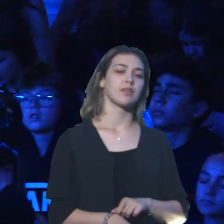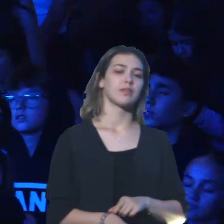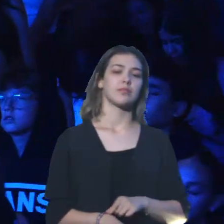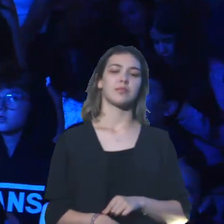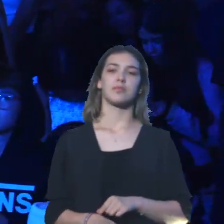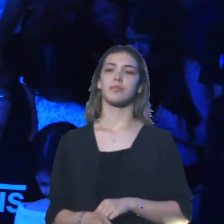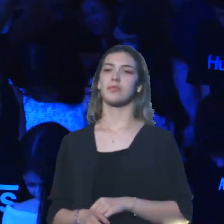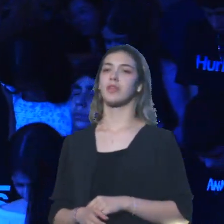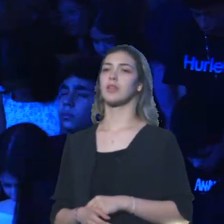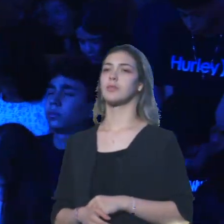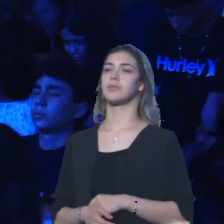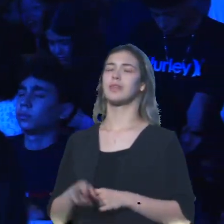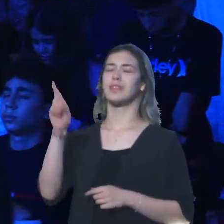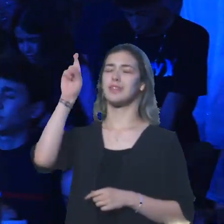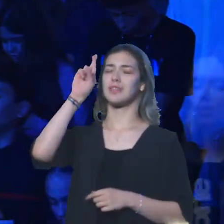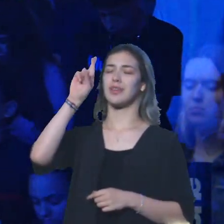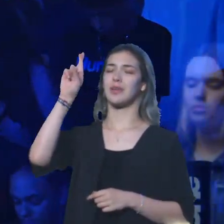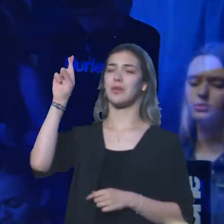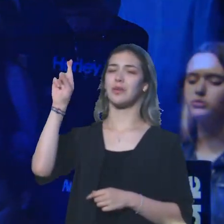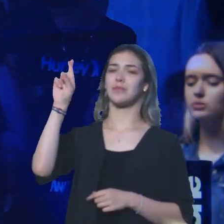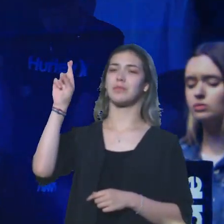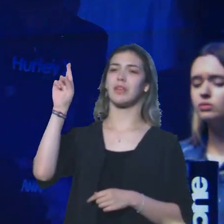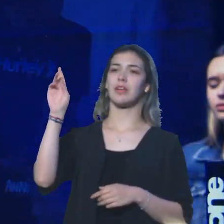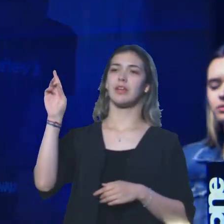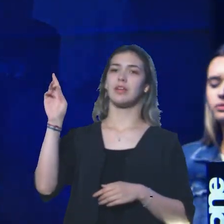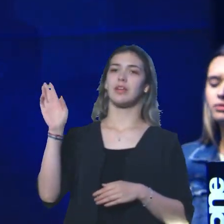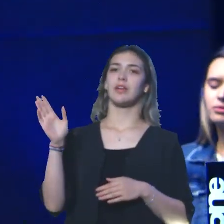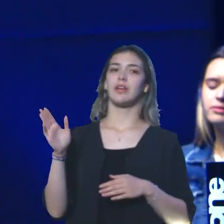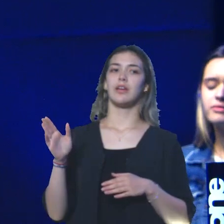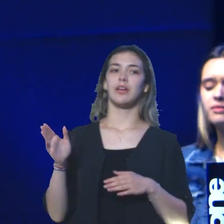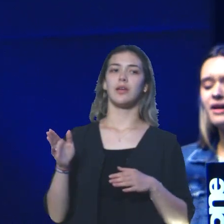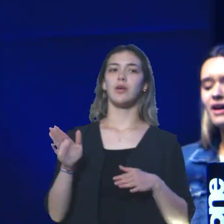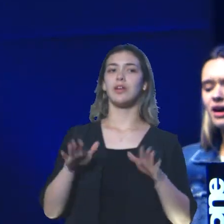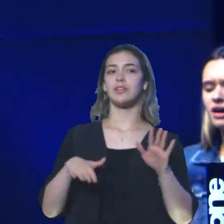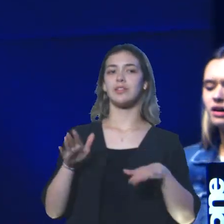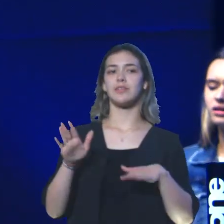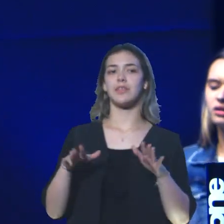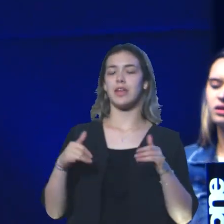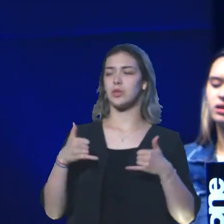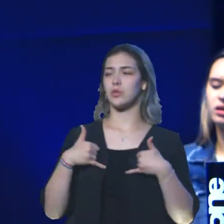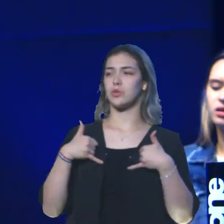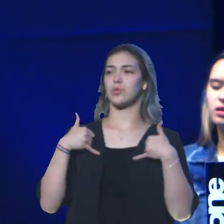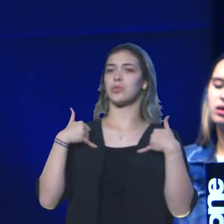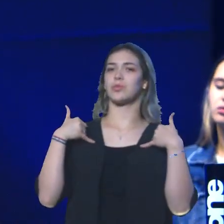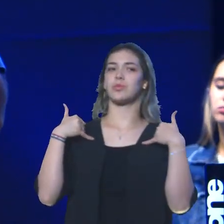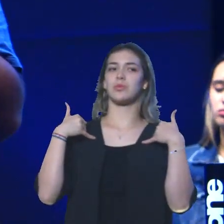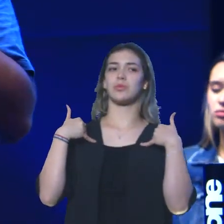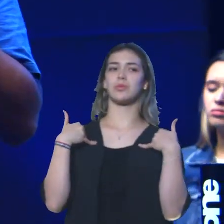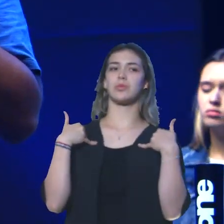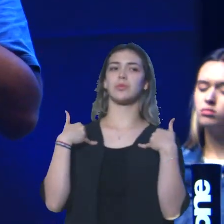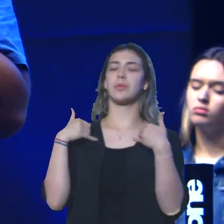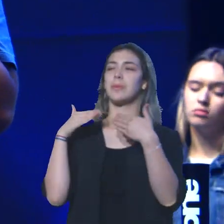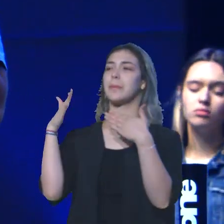Senhor, às vezes o meu orgulho me impede de adorar o Senhor. O meu ego